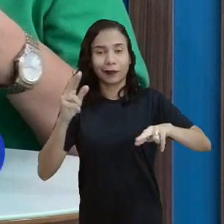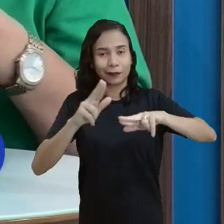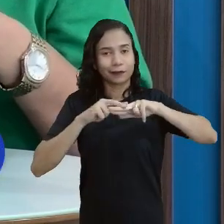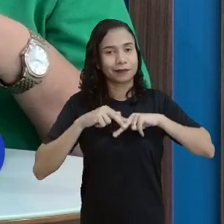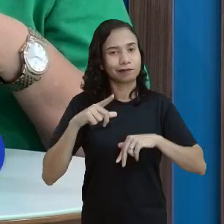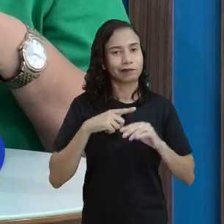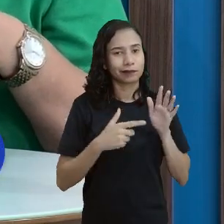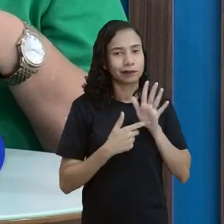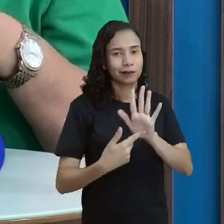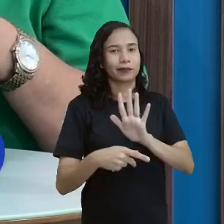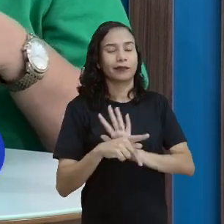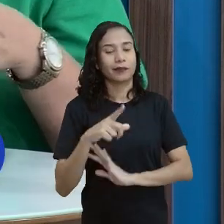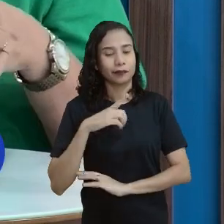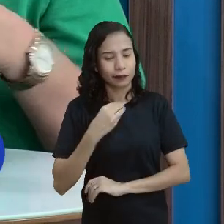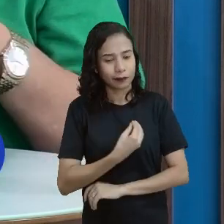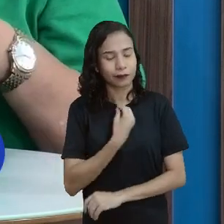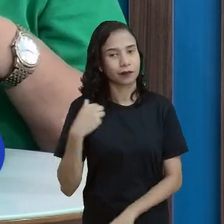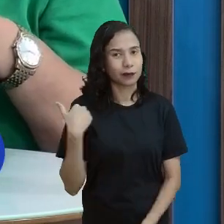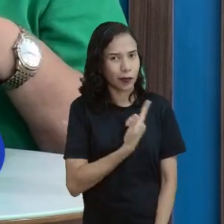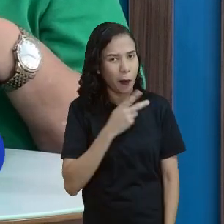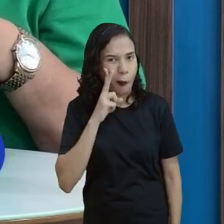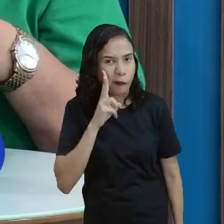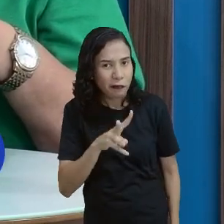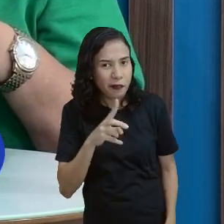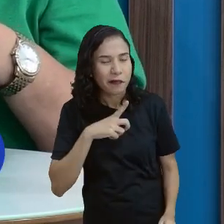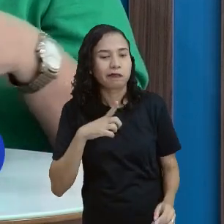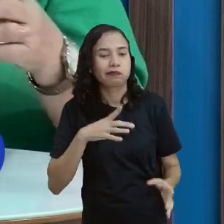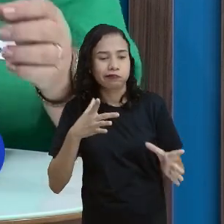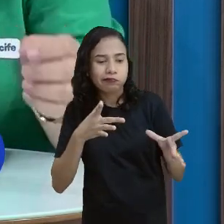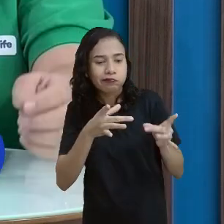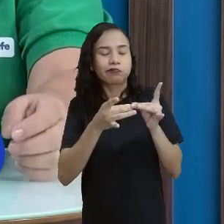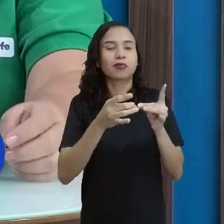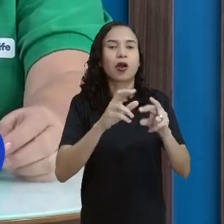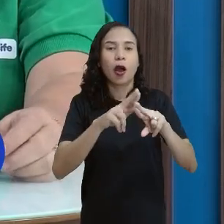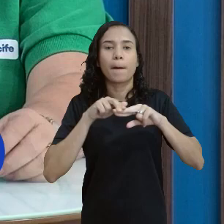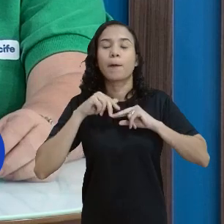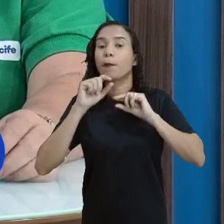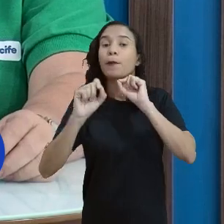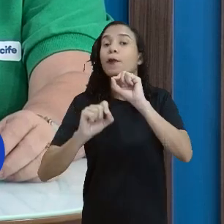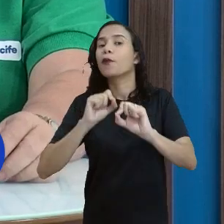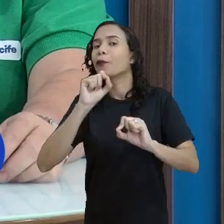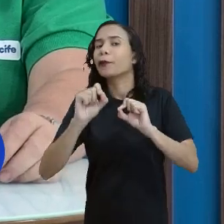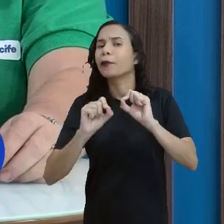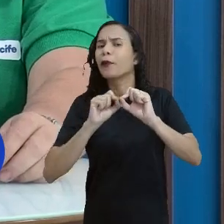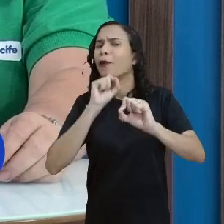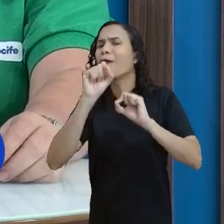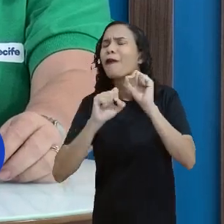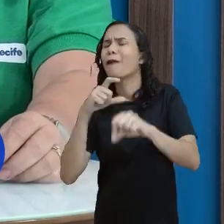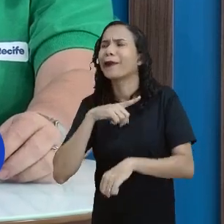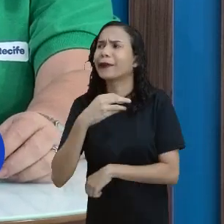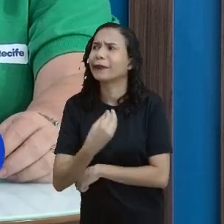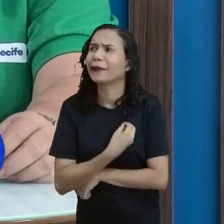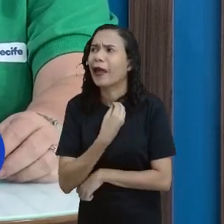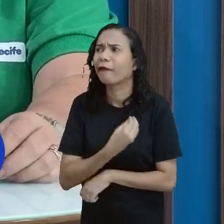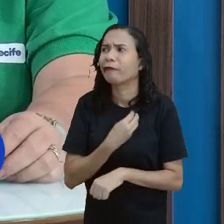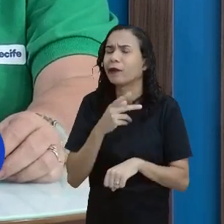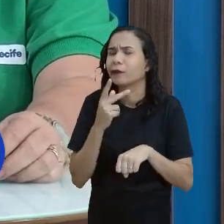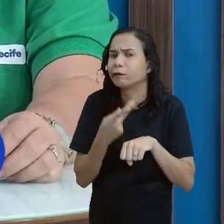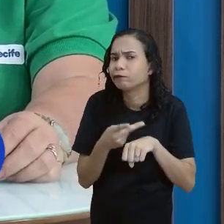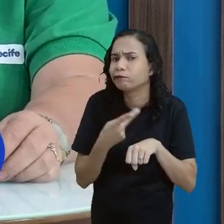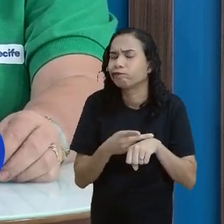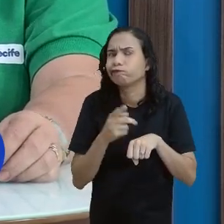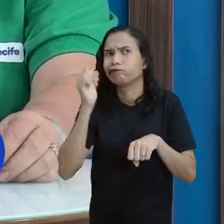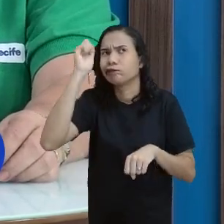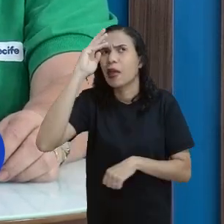nessa sua representação aí, a gente está vendo que ocorre uma atração. Exatamente. Então, o que é que tem nessa rocha? O que, que a gente começa